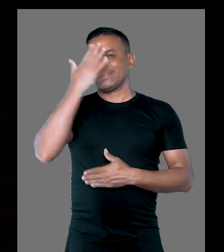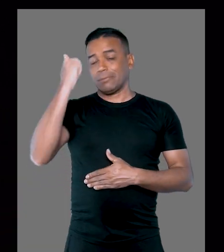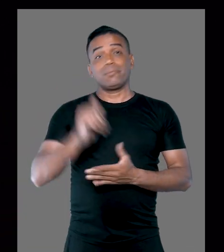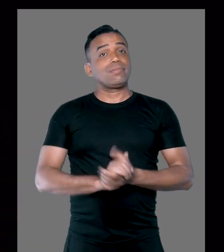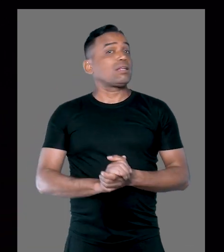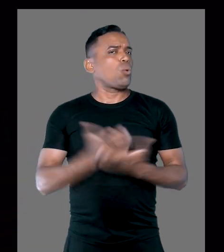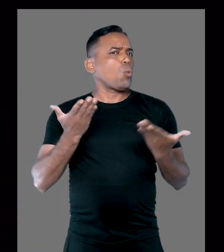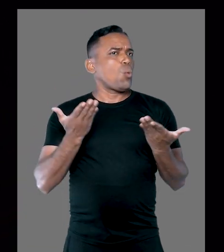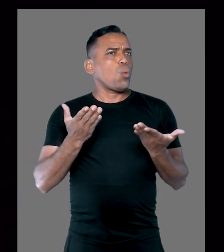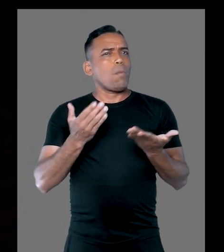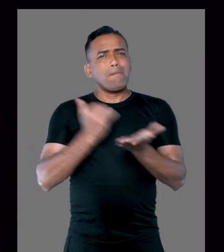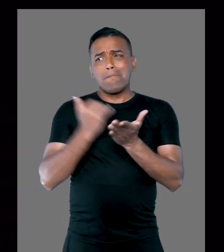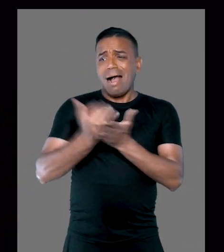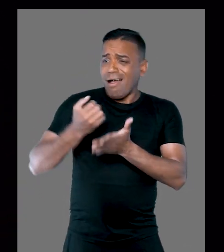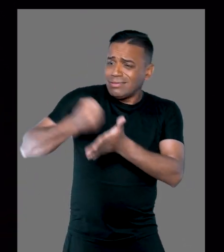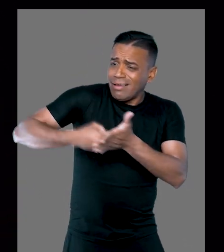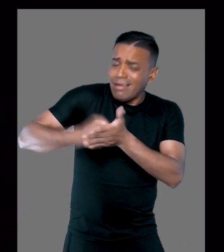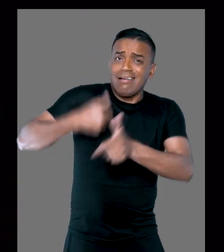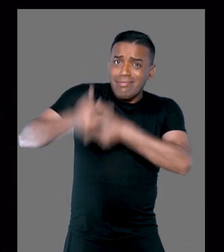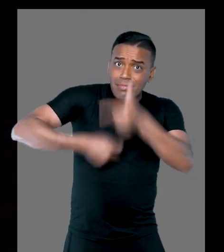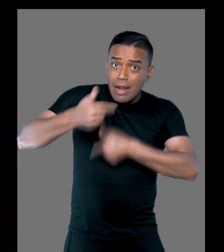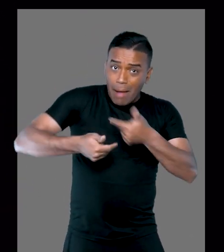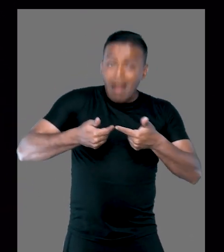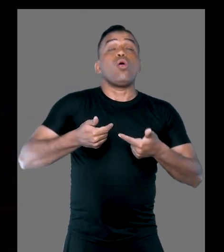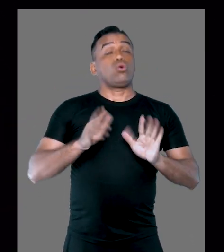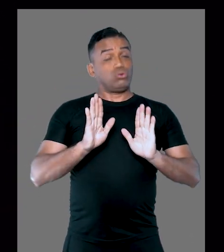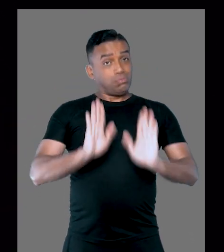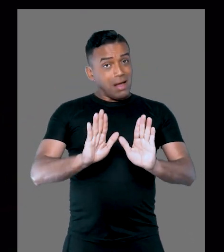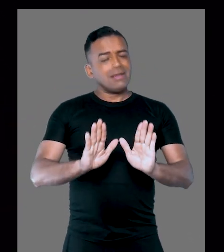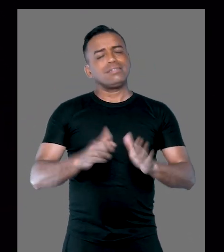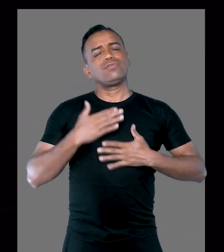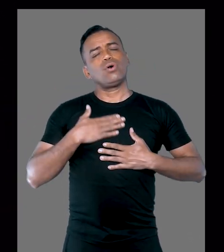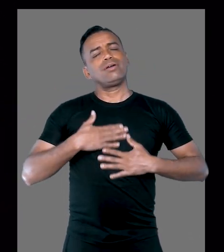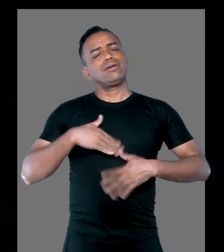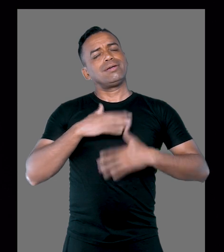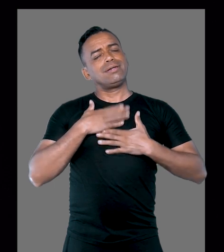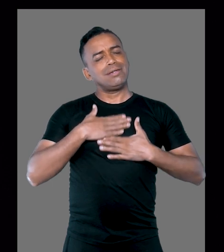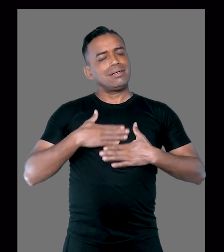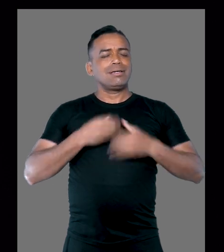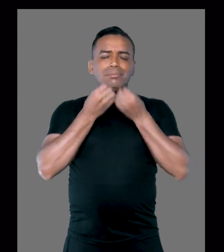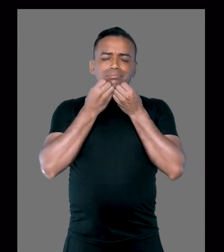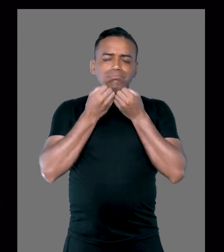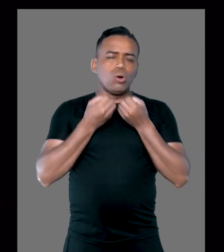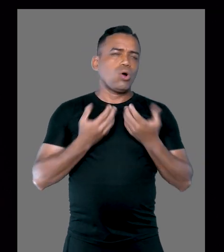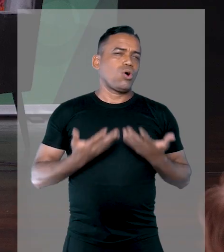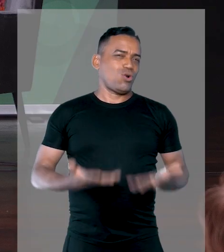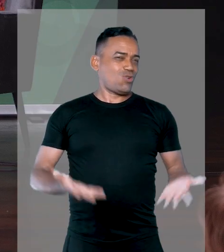parte que era para ser mais trabalhosa foi, sim, trabalhosa, mas foi leve, foi prazerosa.